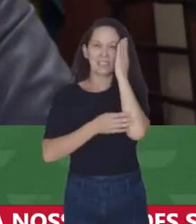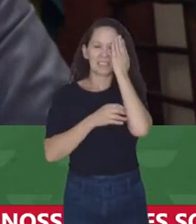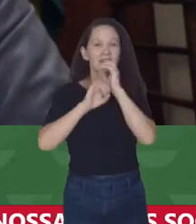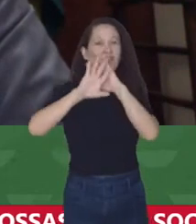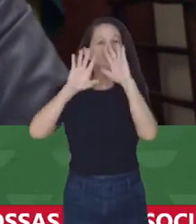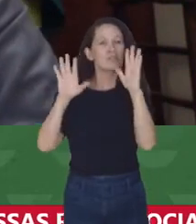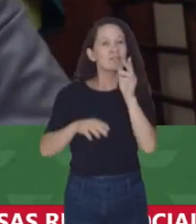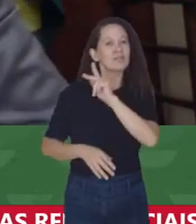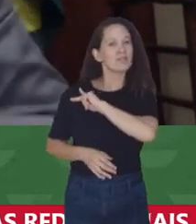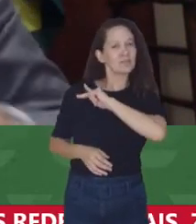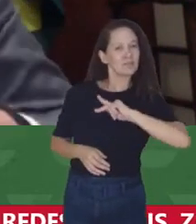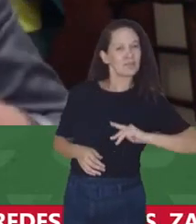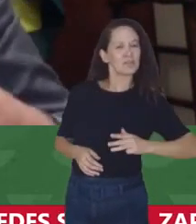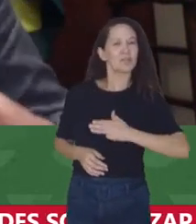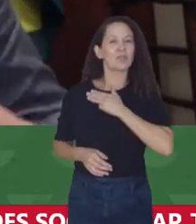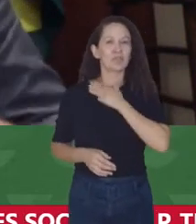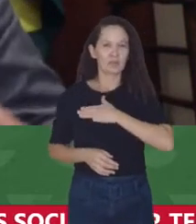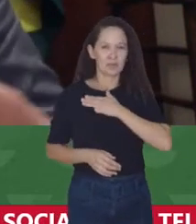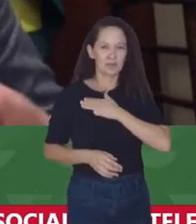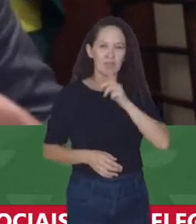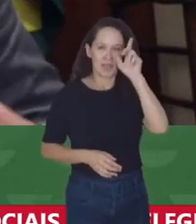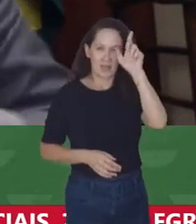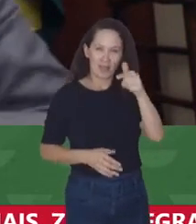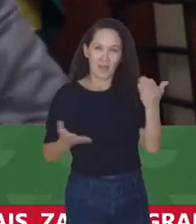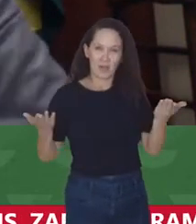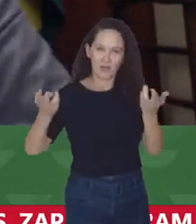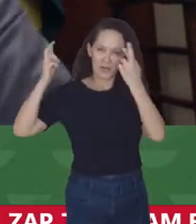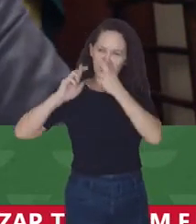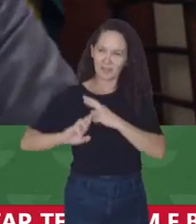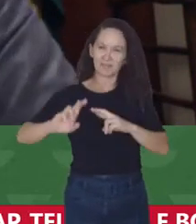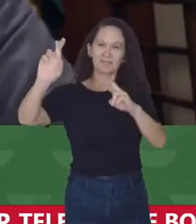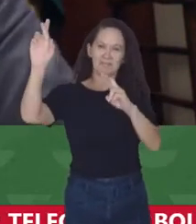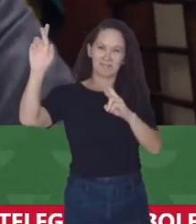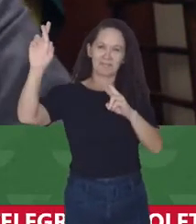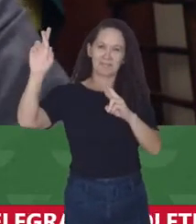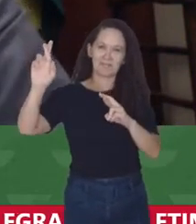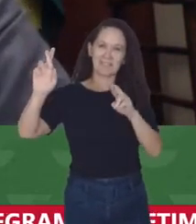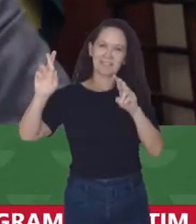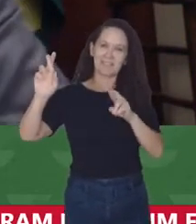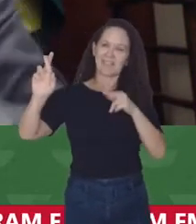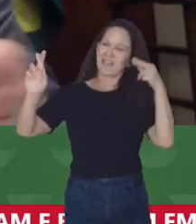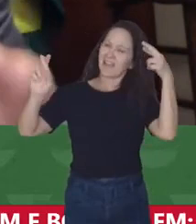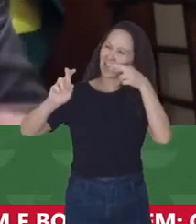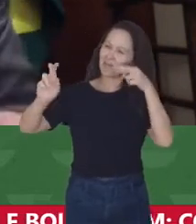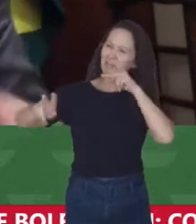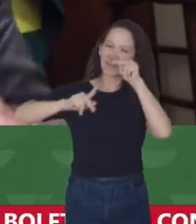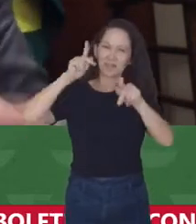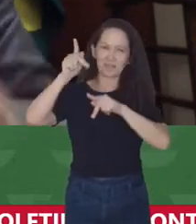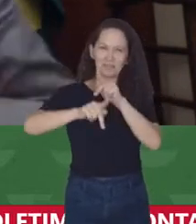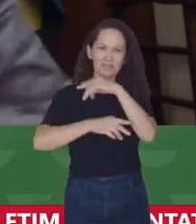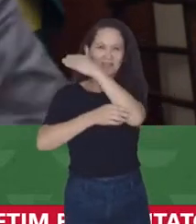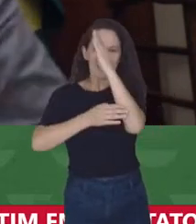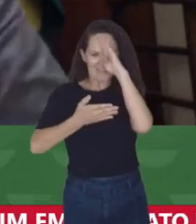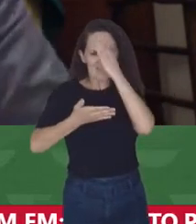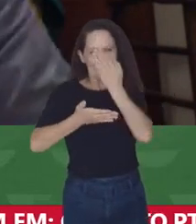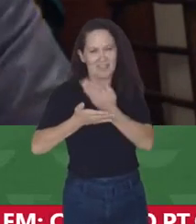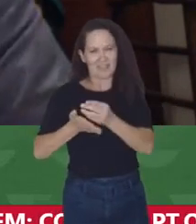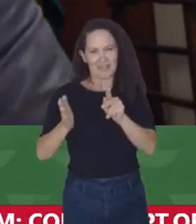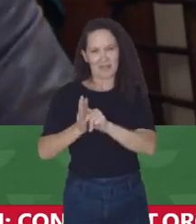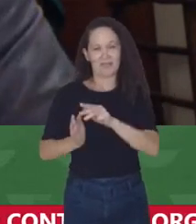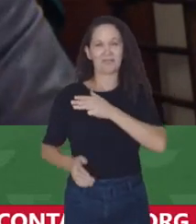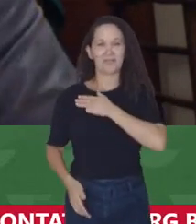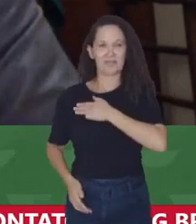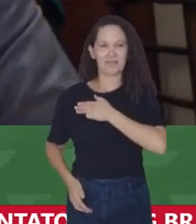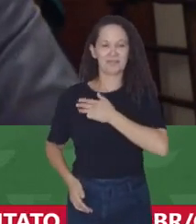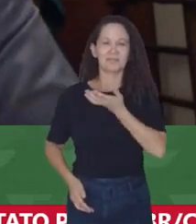o presidente Lula é essa esperança. E é nele que o povo brasileiro deposita a credibilidade. Então